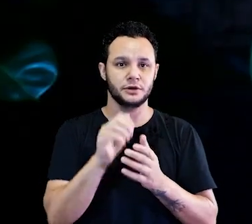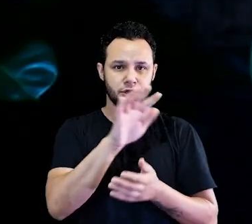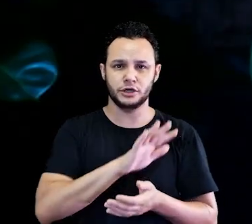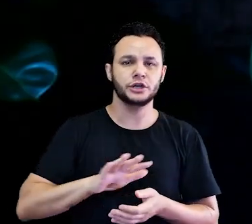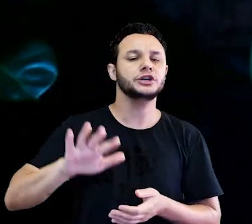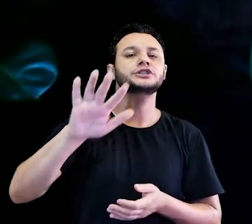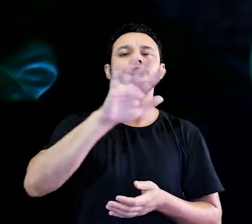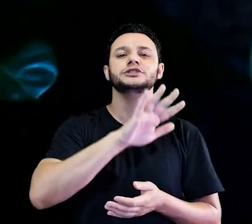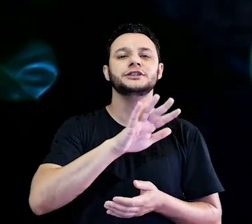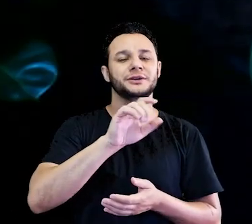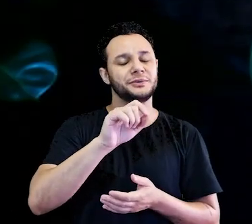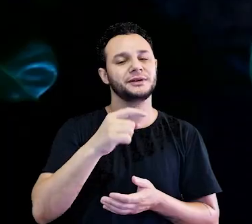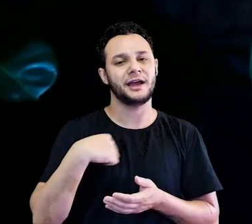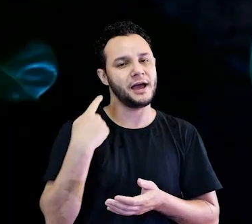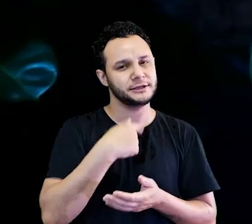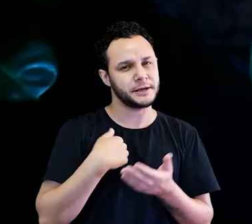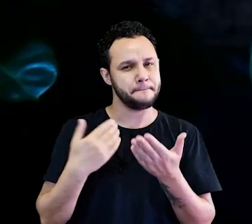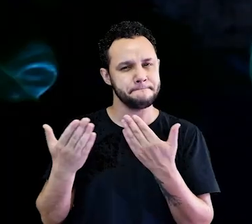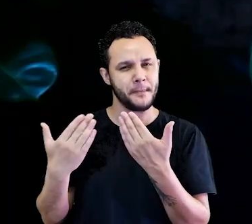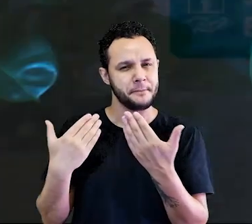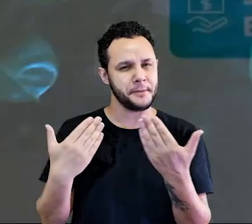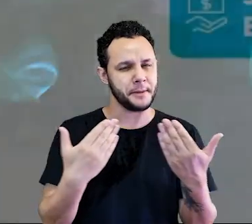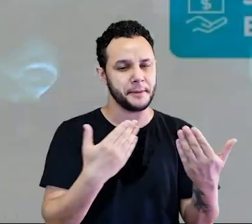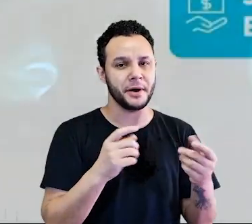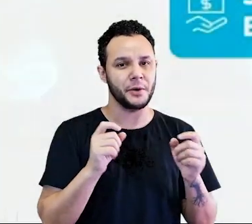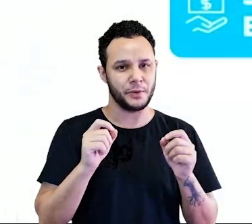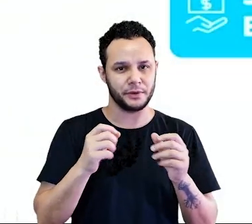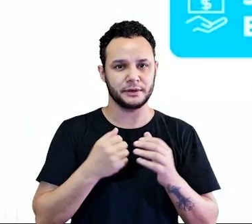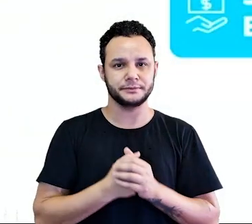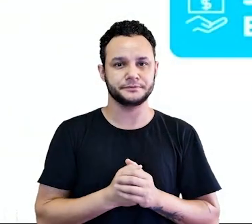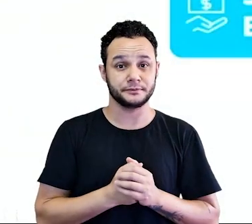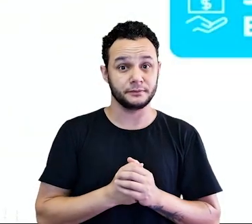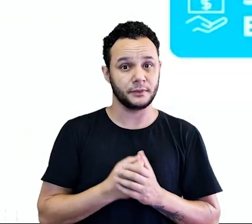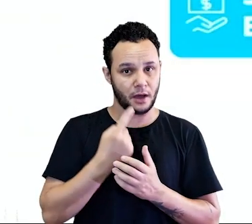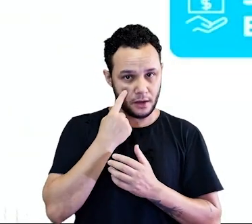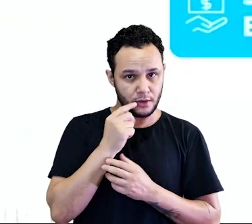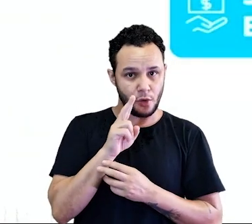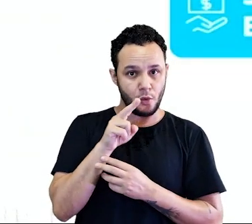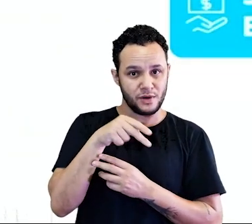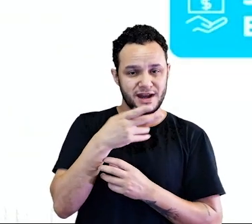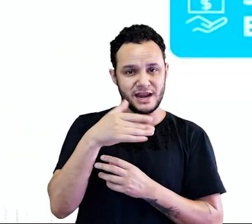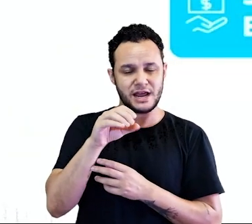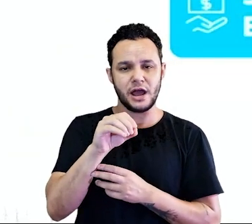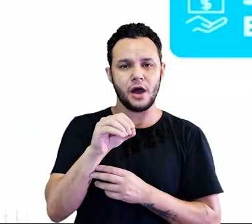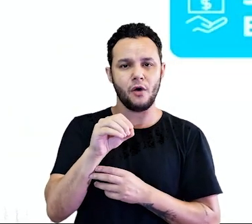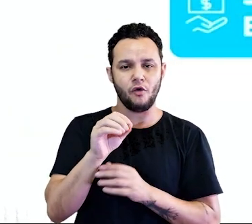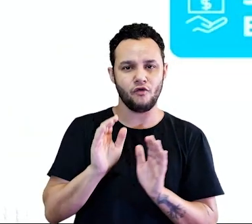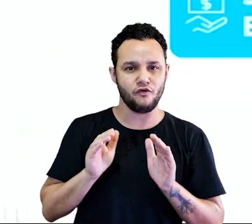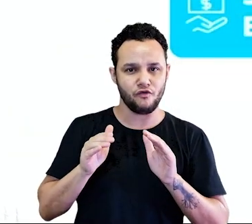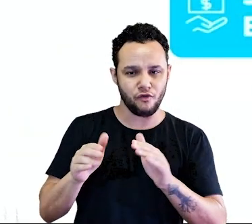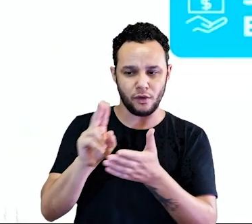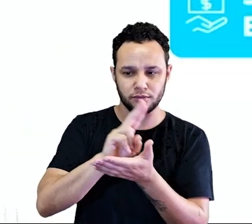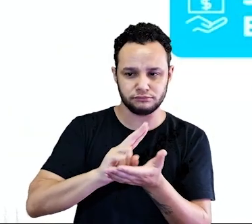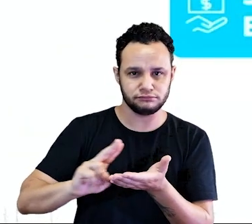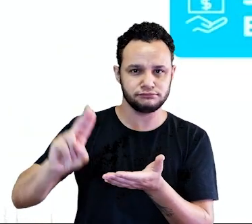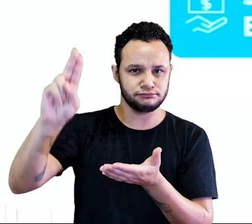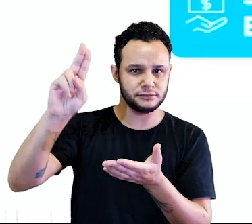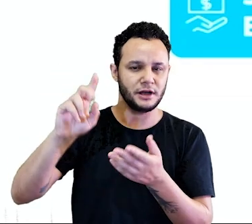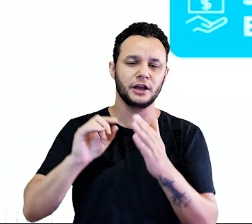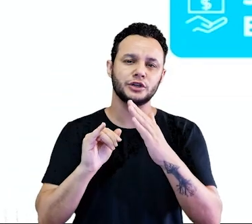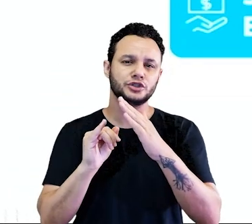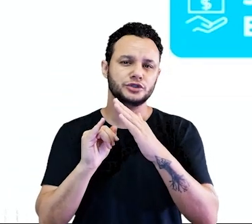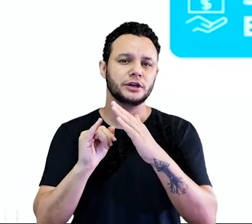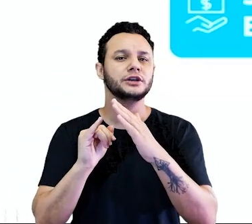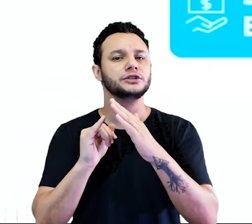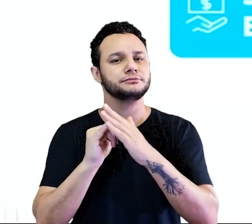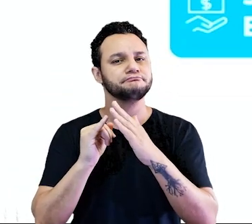forma geral, gente, que a gente conversou aqui agora, né, a gente vai ter, né, lá a União responsável pela educação superior,